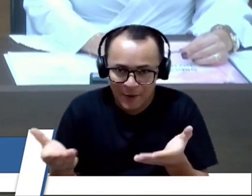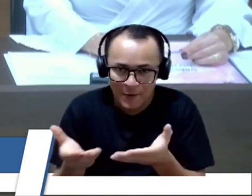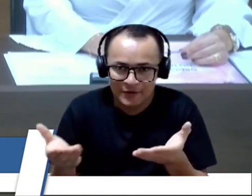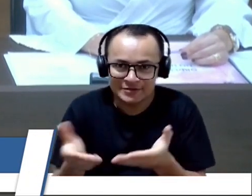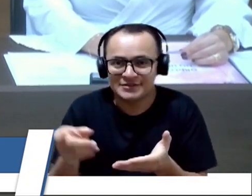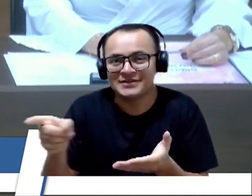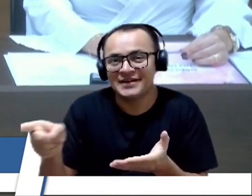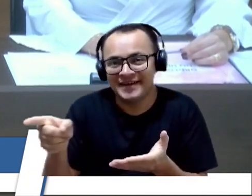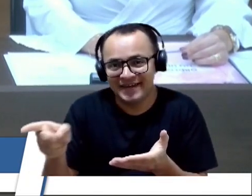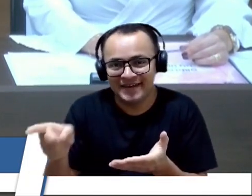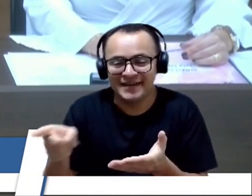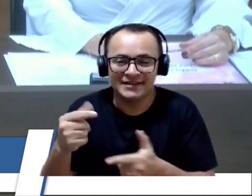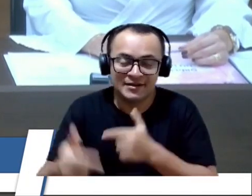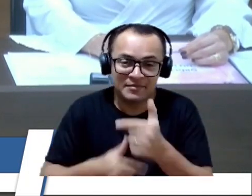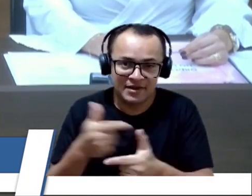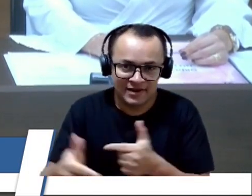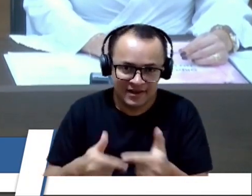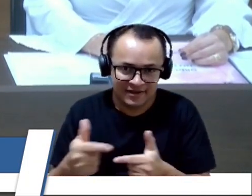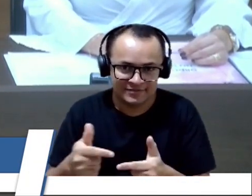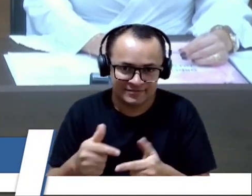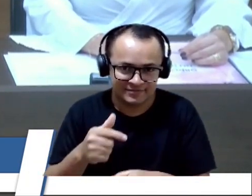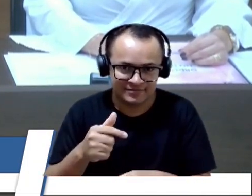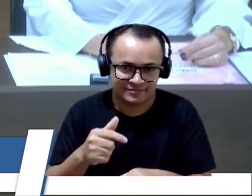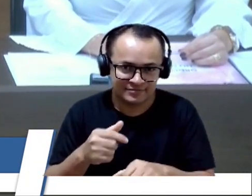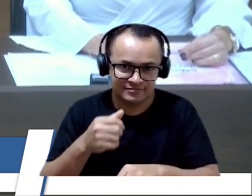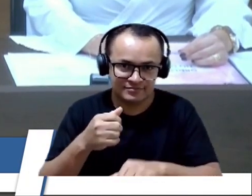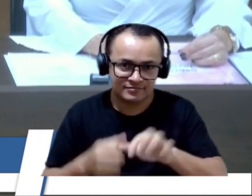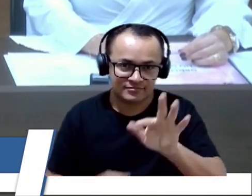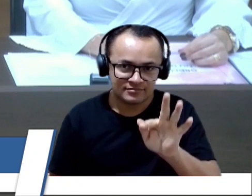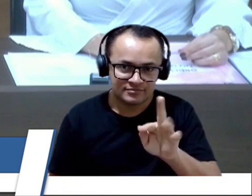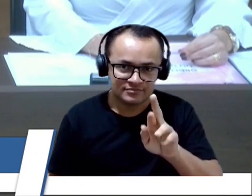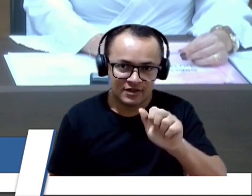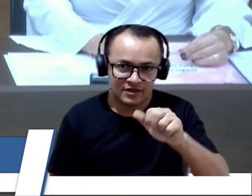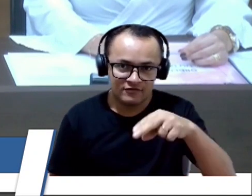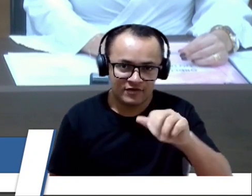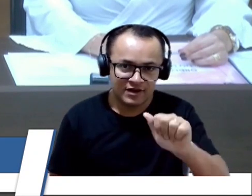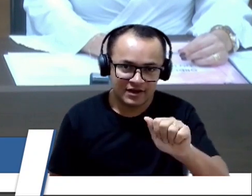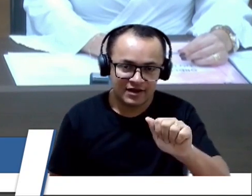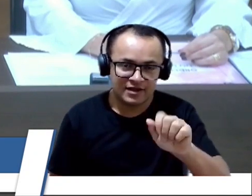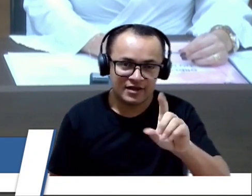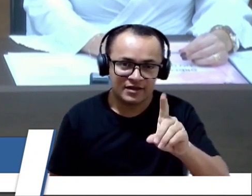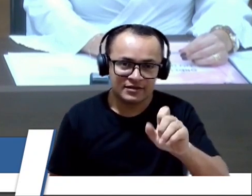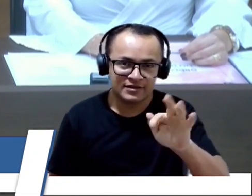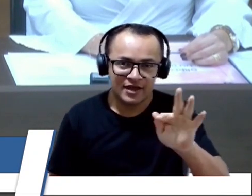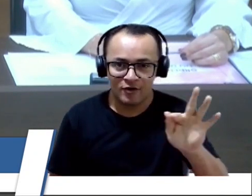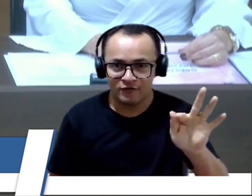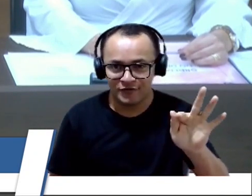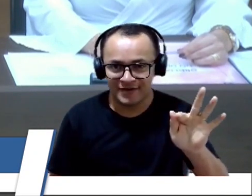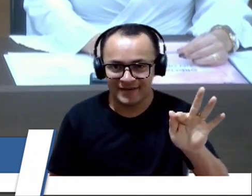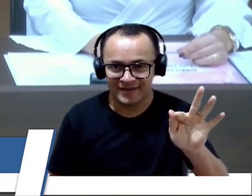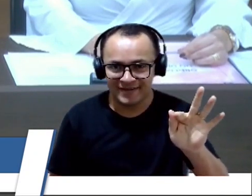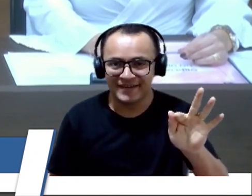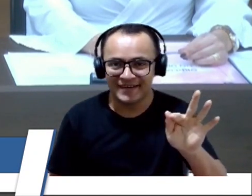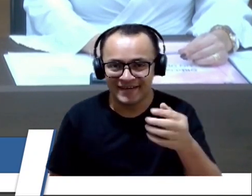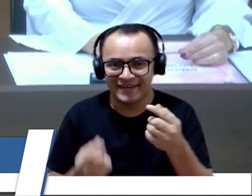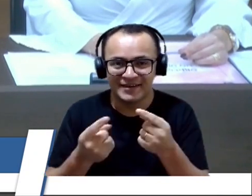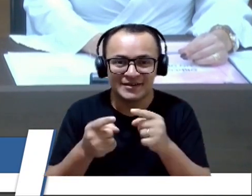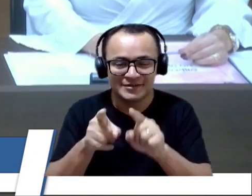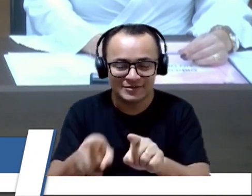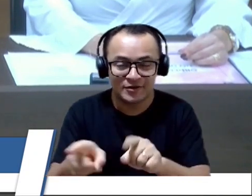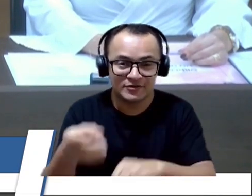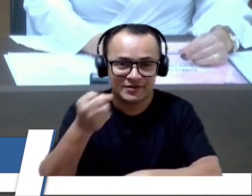Delphi, nome peculiar pela sua formação prévia por sócios de Franca